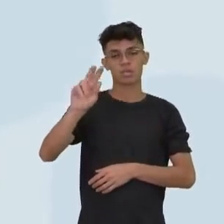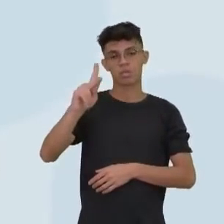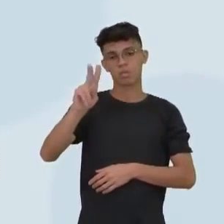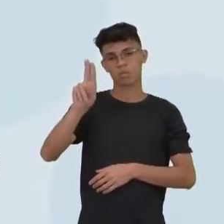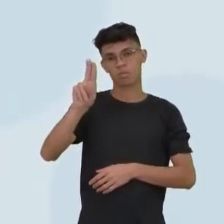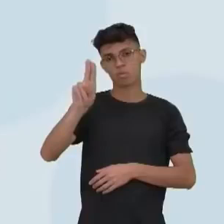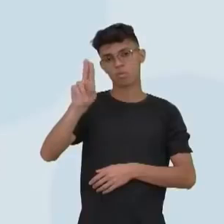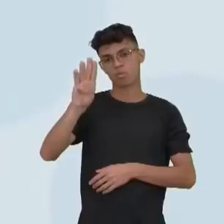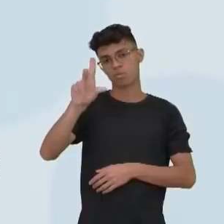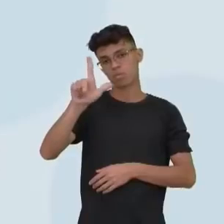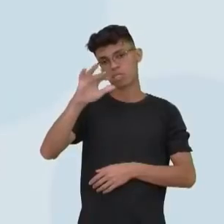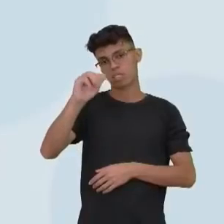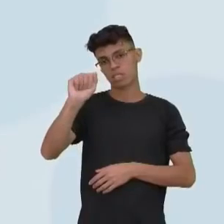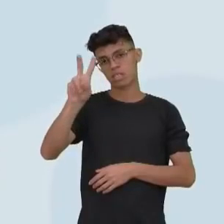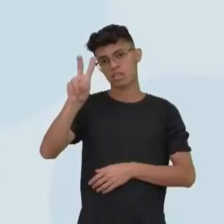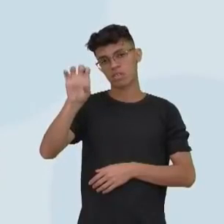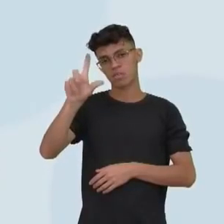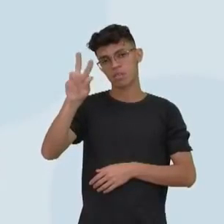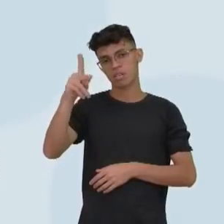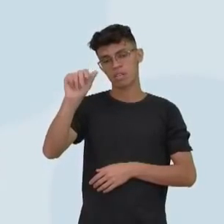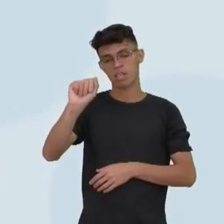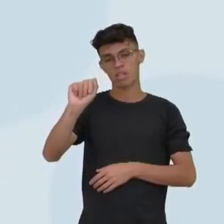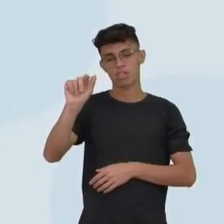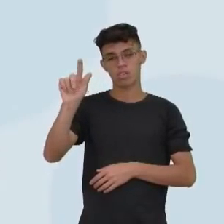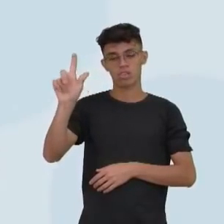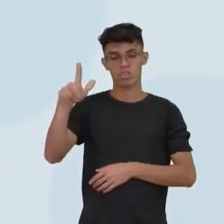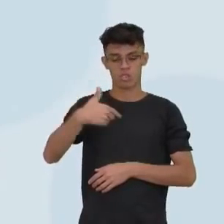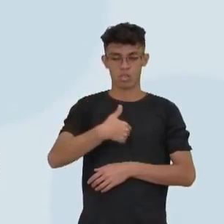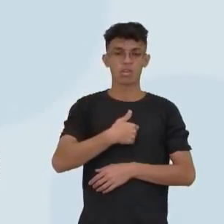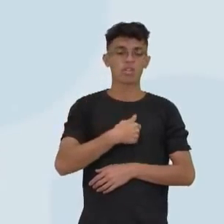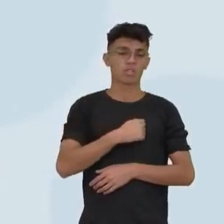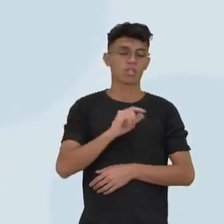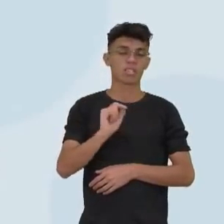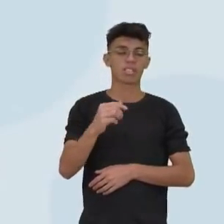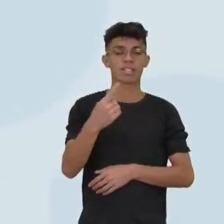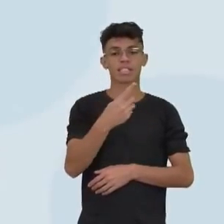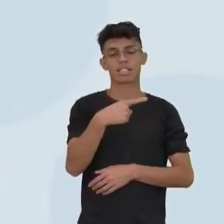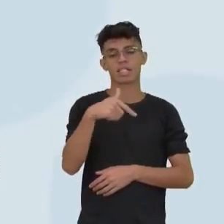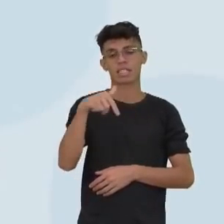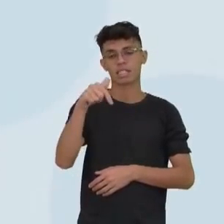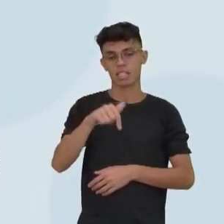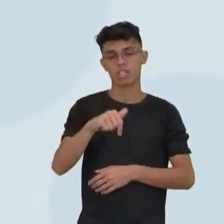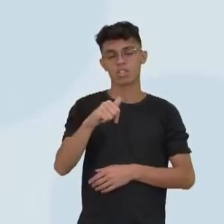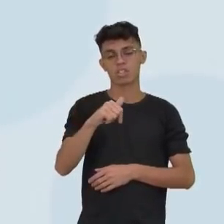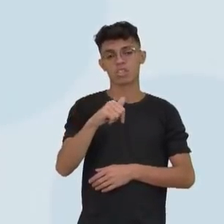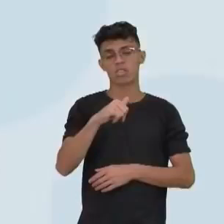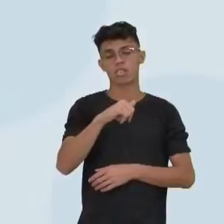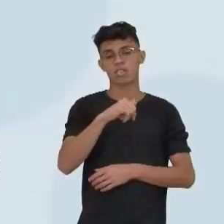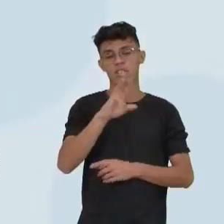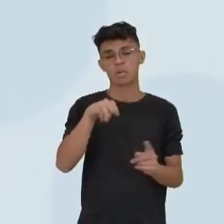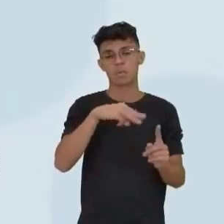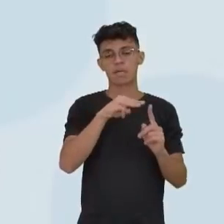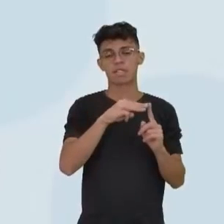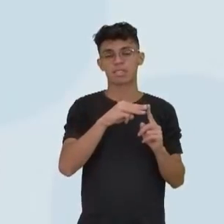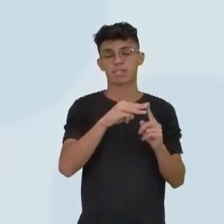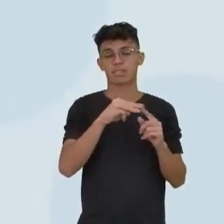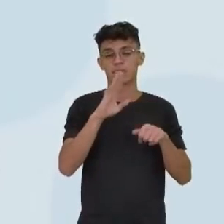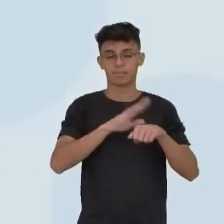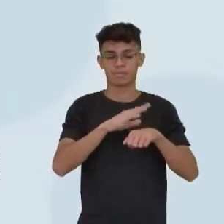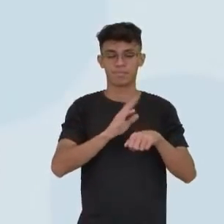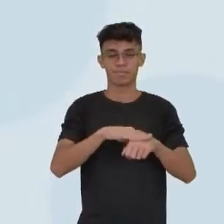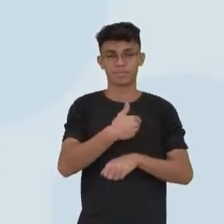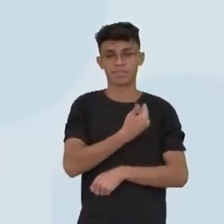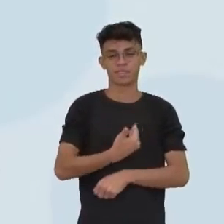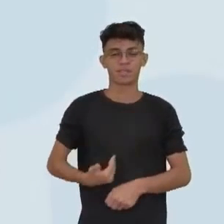de posse, Getúlio estabelece 17 metas a serem cumpridas pelo governo provisório.